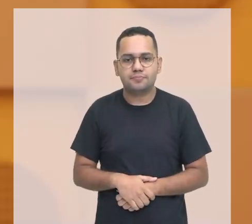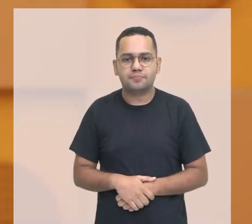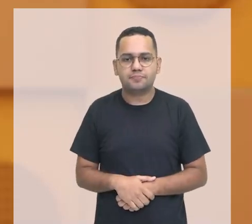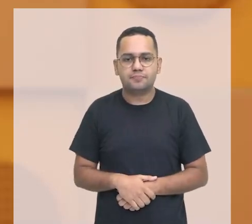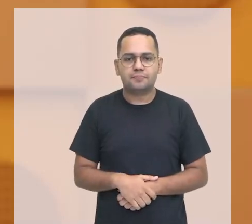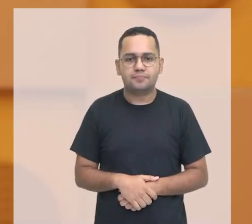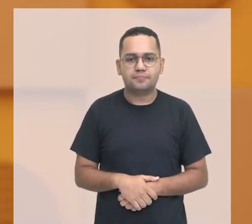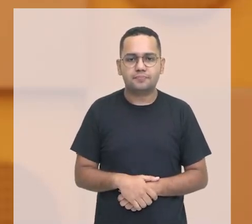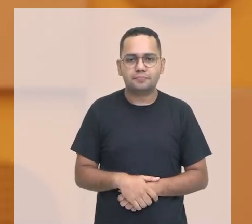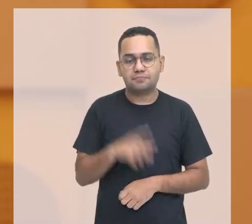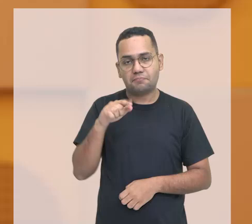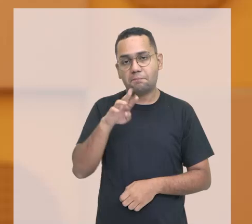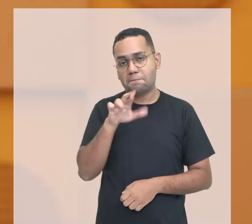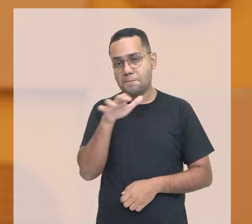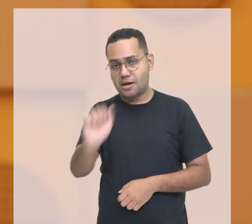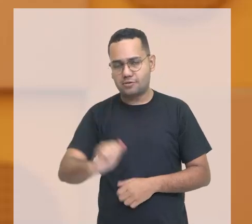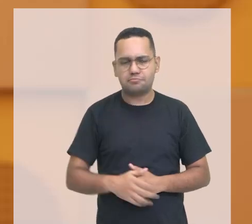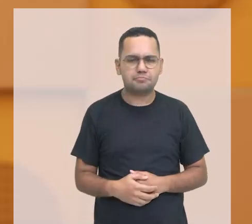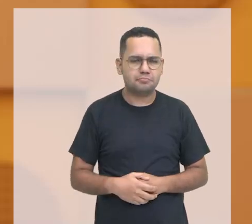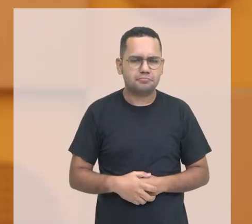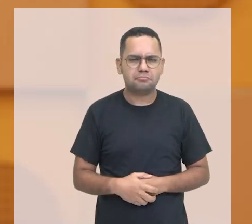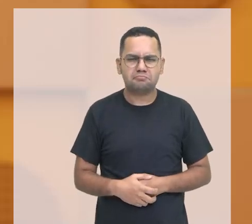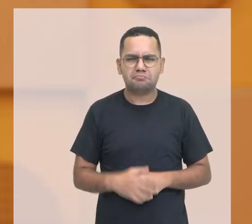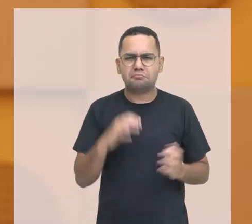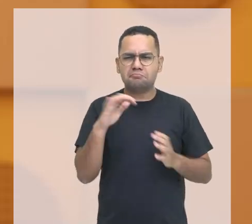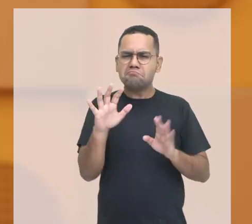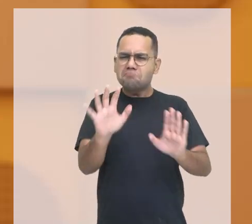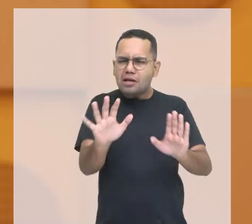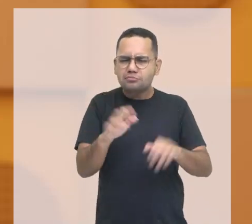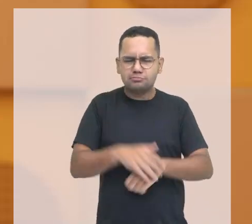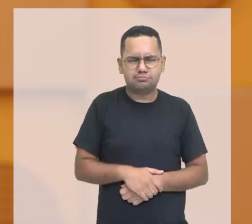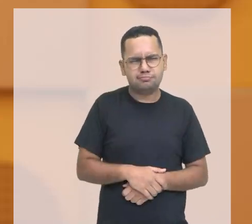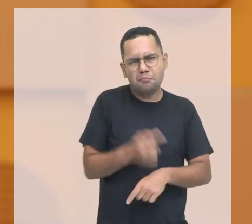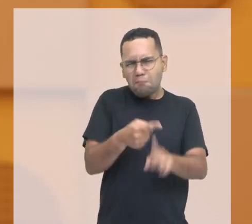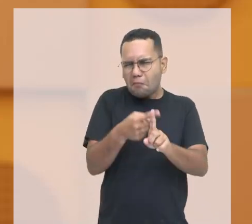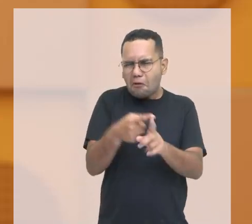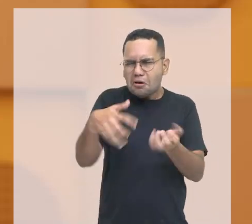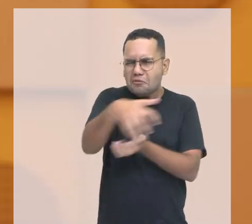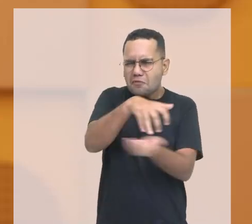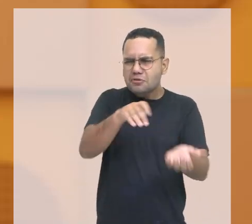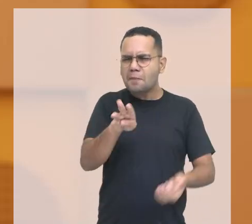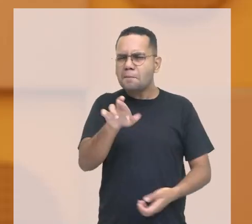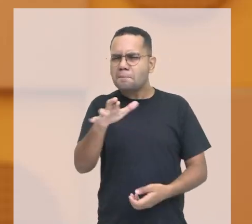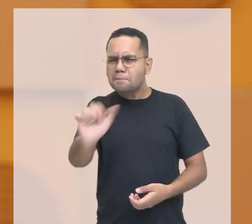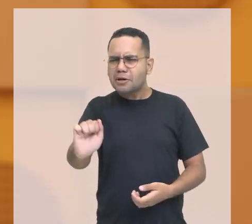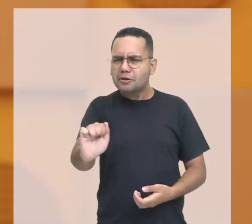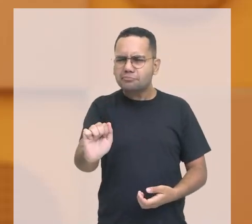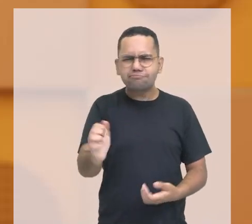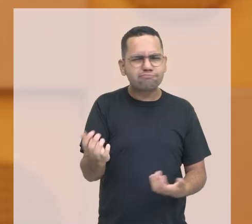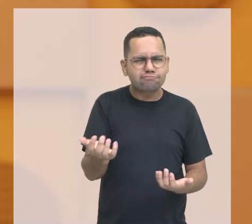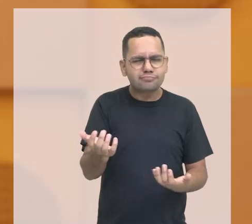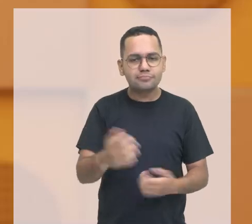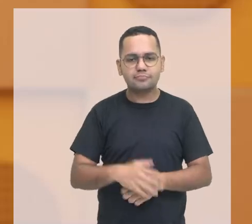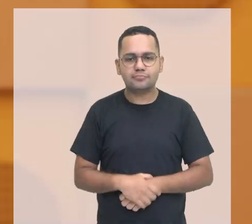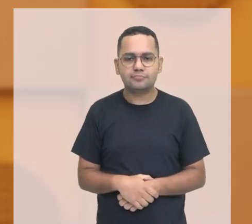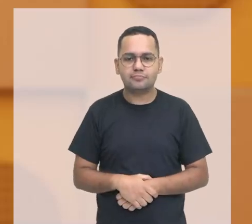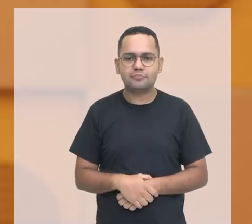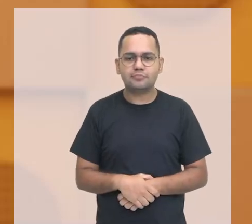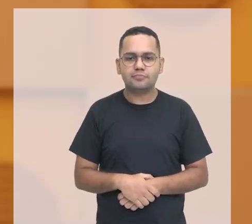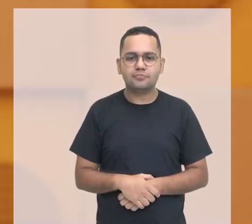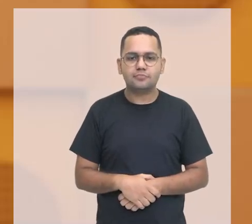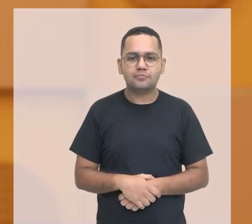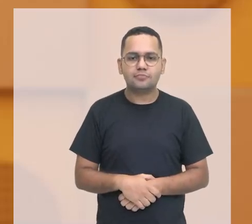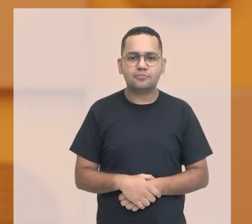ou Revolução Branca. Por que Revolução Branca, professor? Porque quem liderava a Rússia naquele momento era